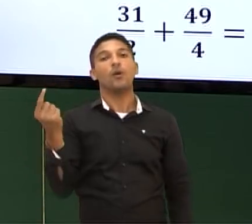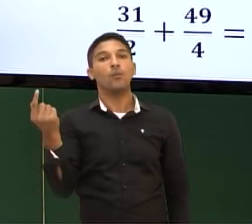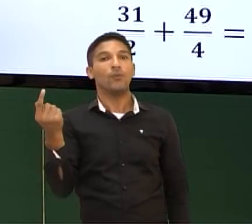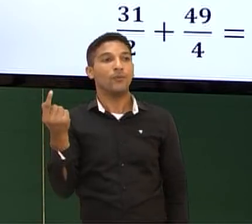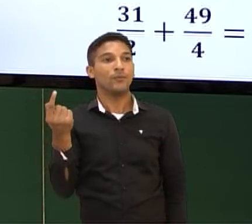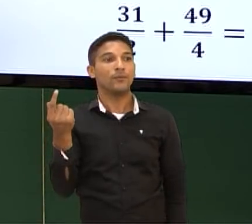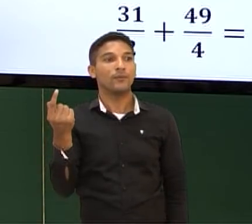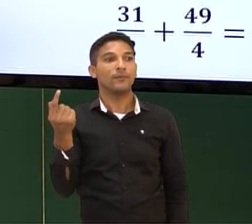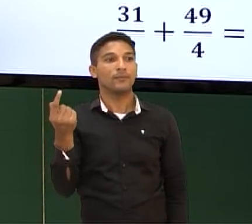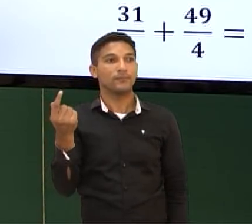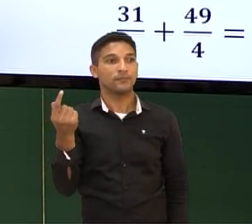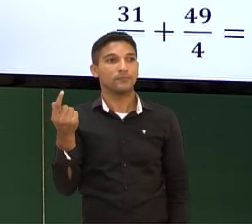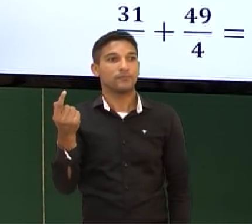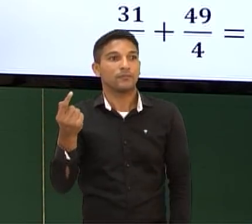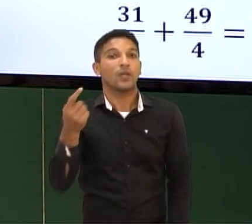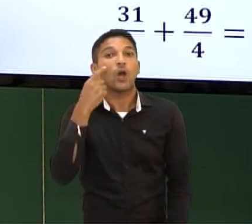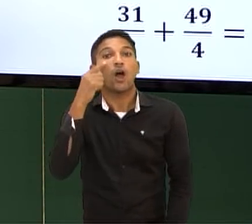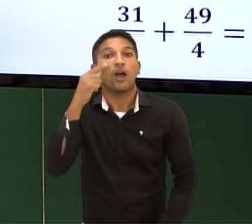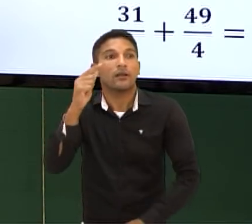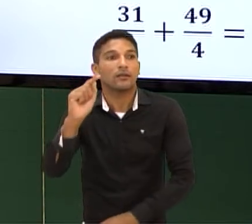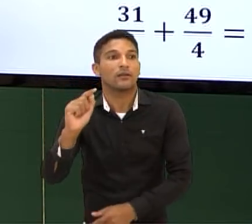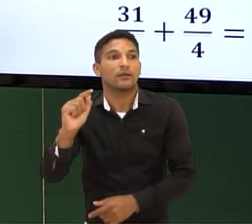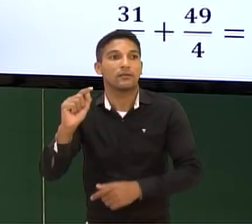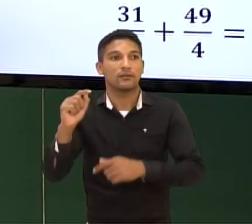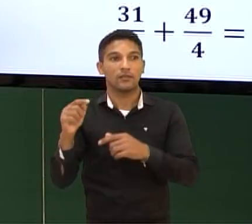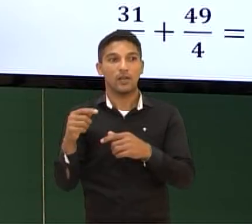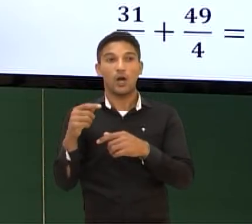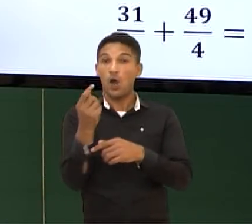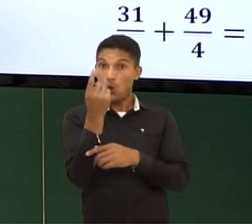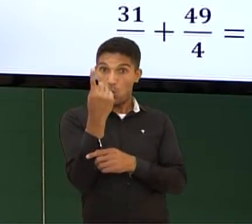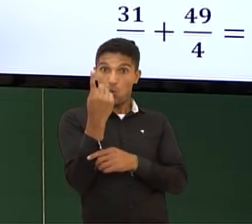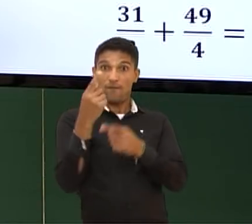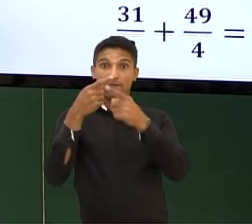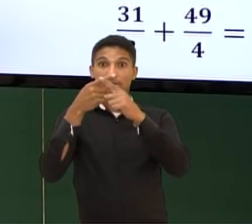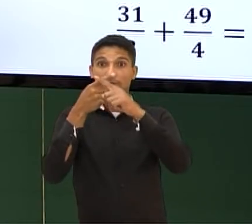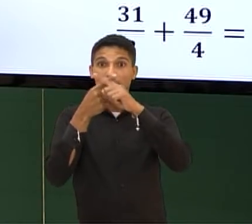E 1, que eu encontrei aqui, vezes 49,